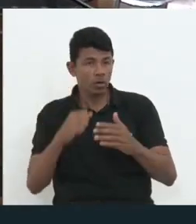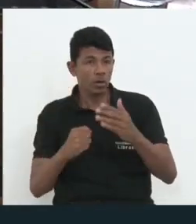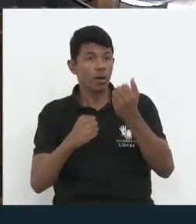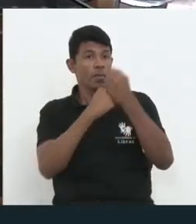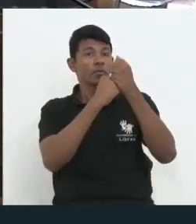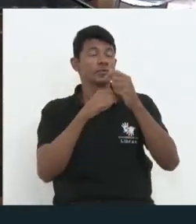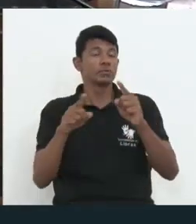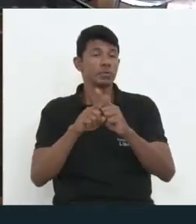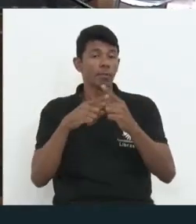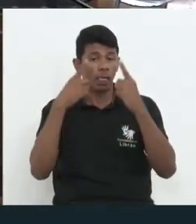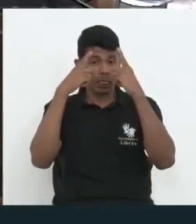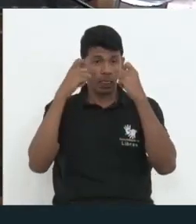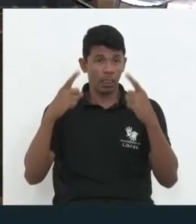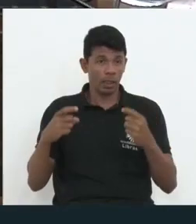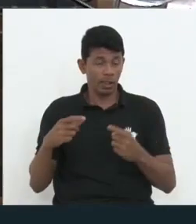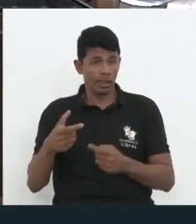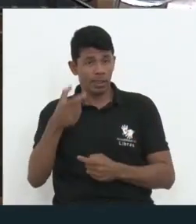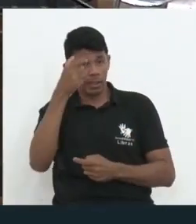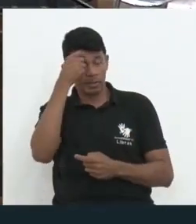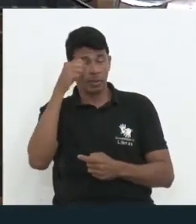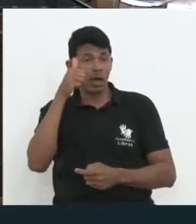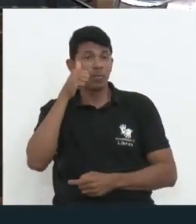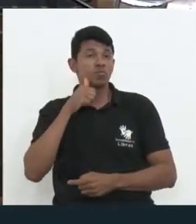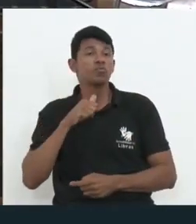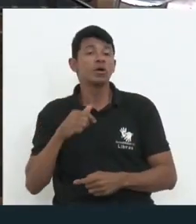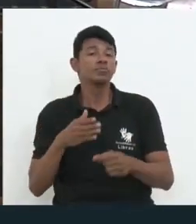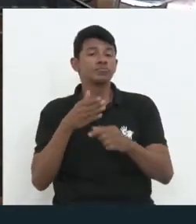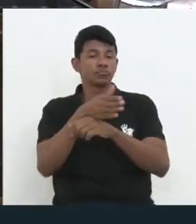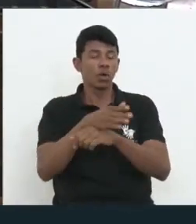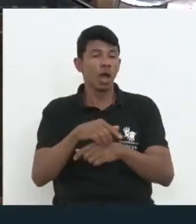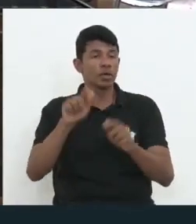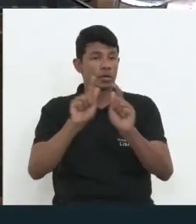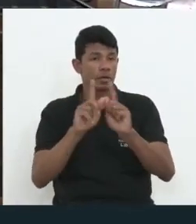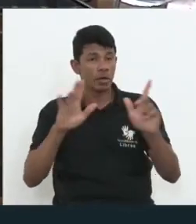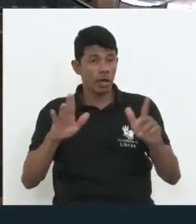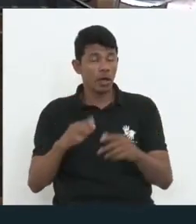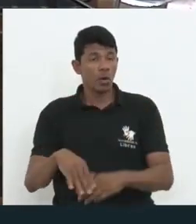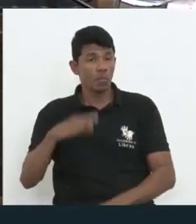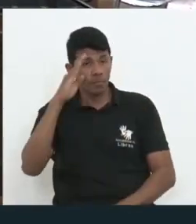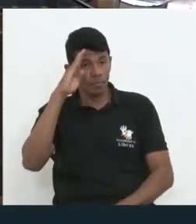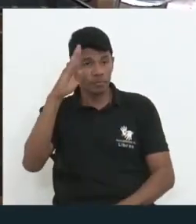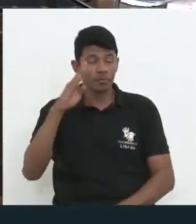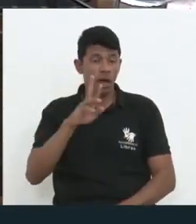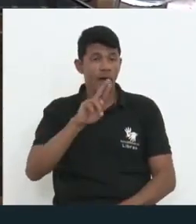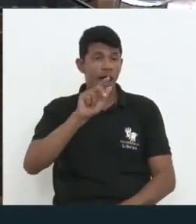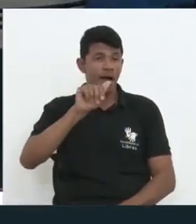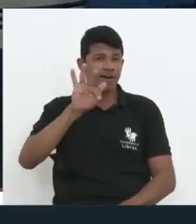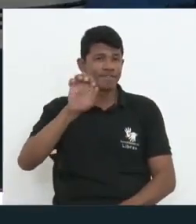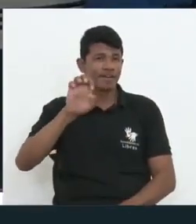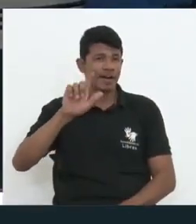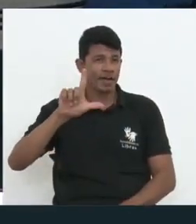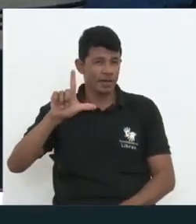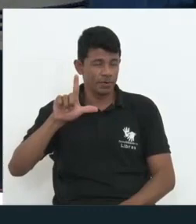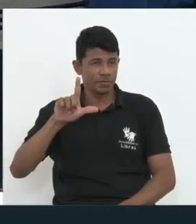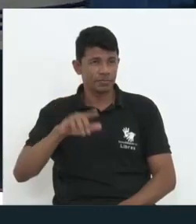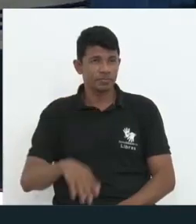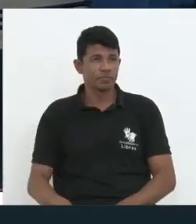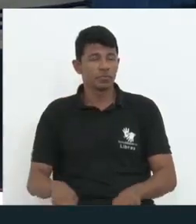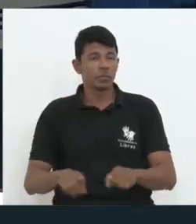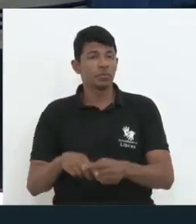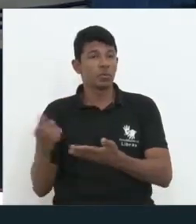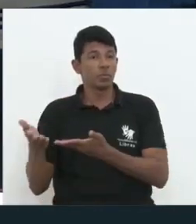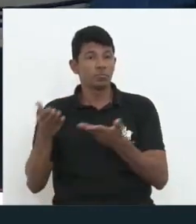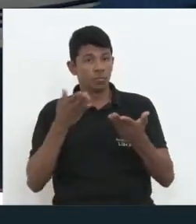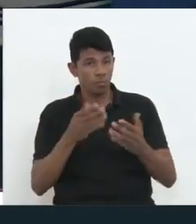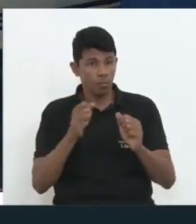à violência psicológica entre as mulheres no âmbito do município de Guarulhos. Autor, Rafael Costa. Consulta a casa se o presente projeto é objeto